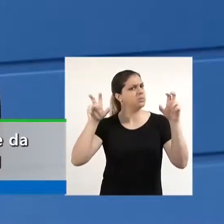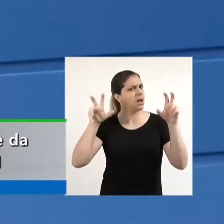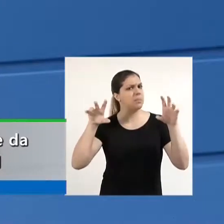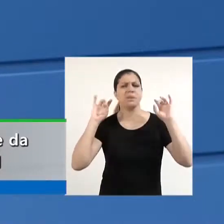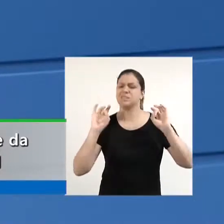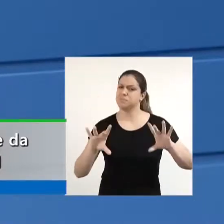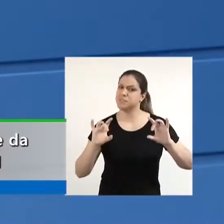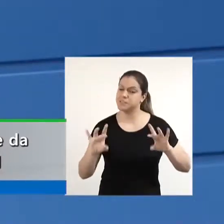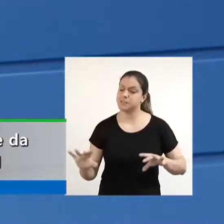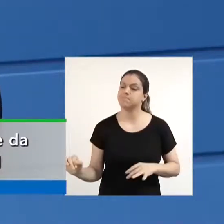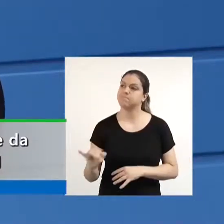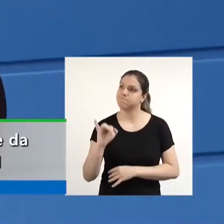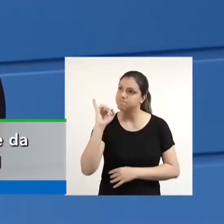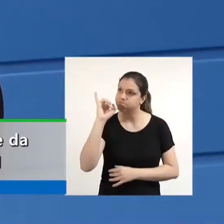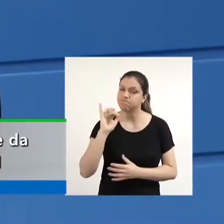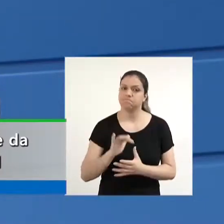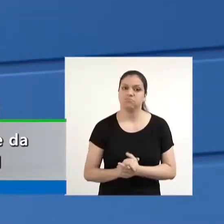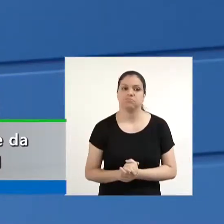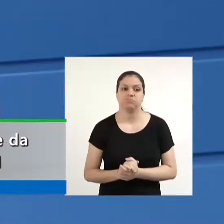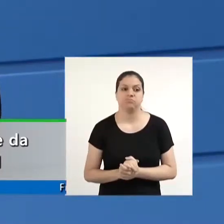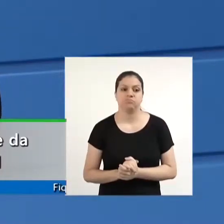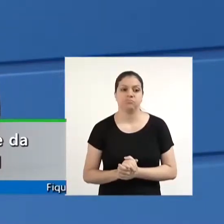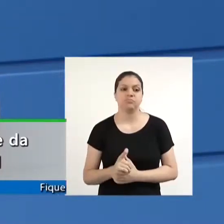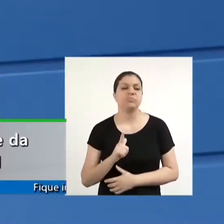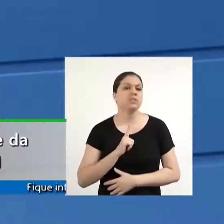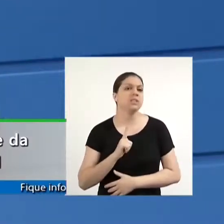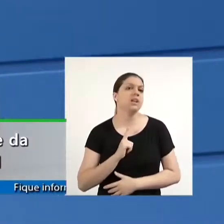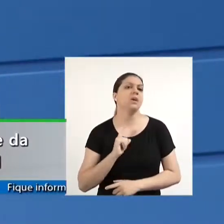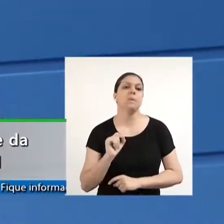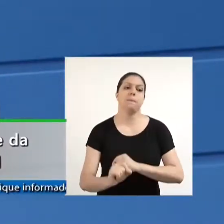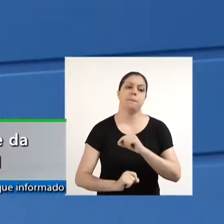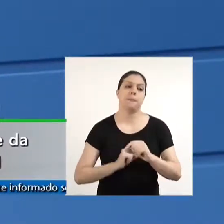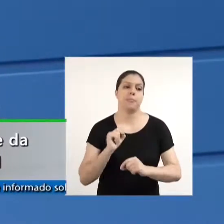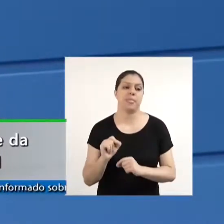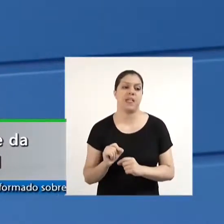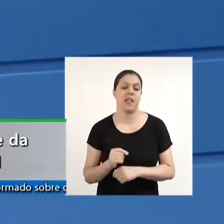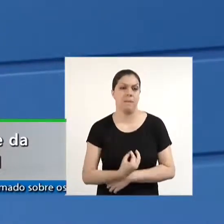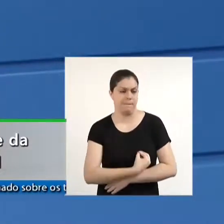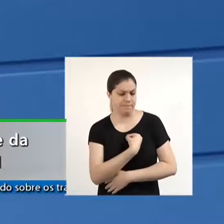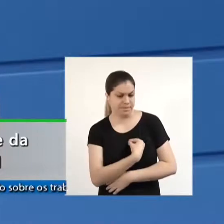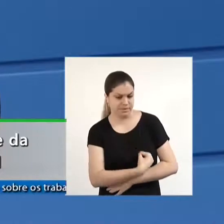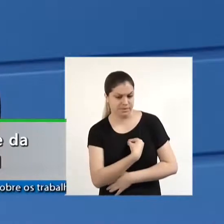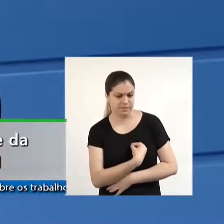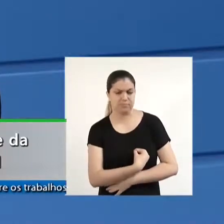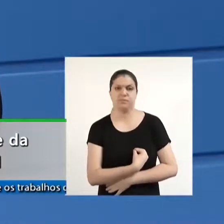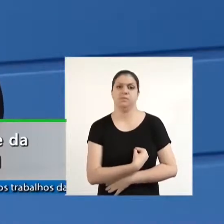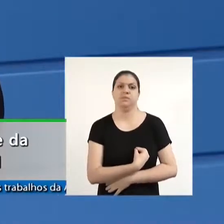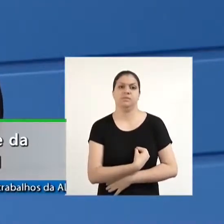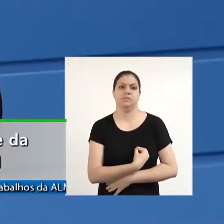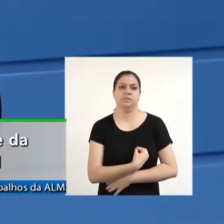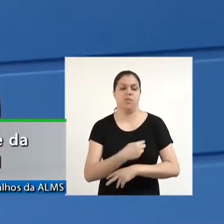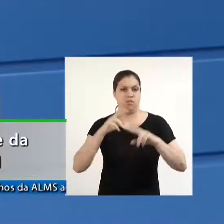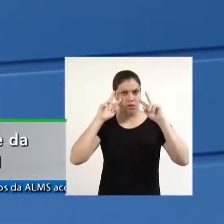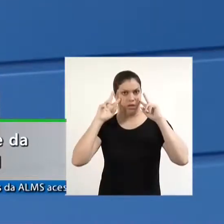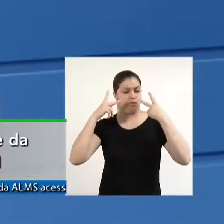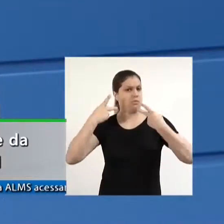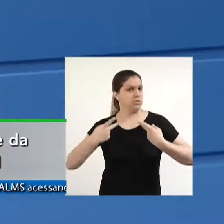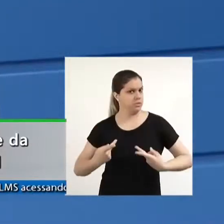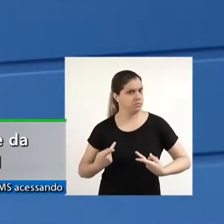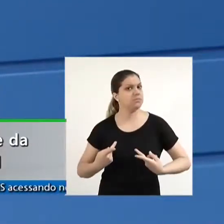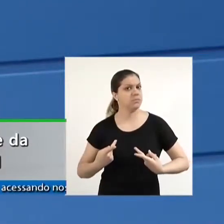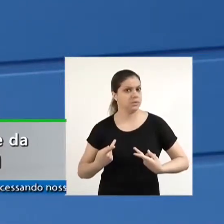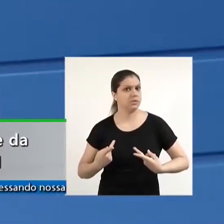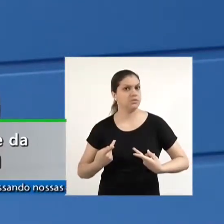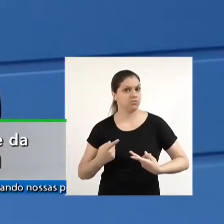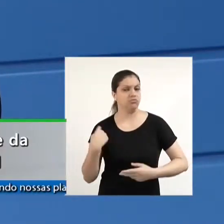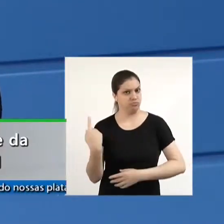Educação especial, ele demanda realmente participação, reconhecimento desta